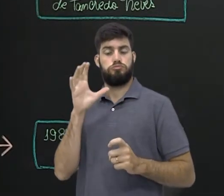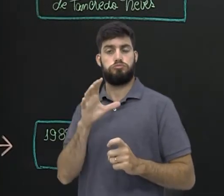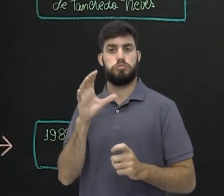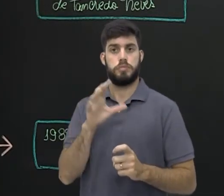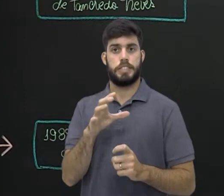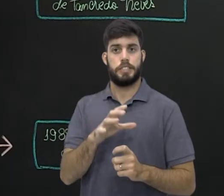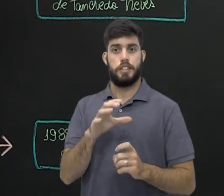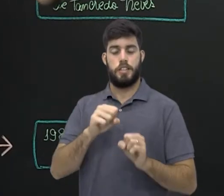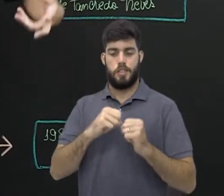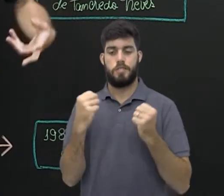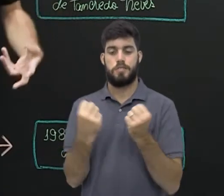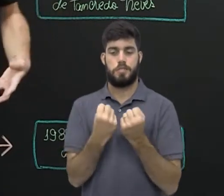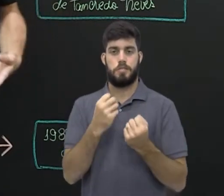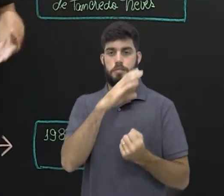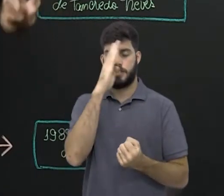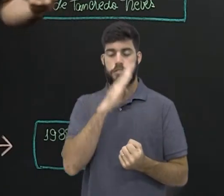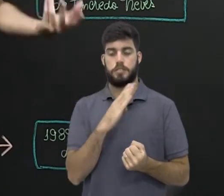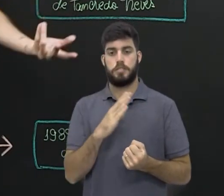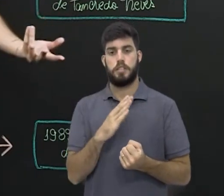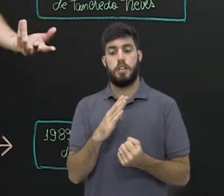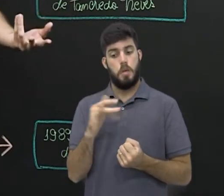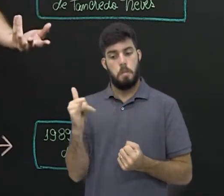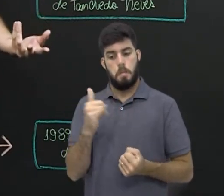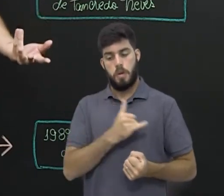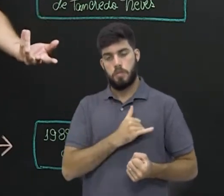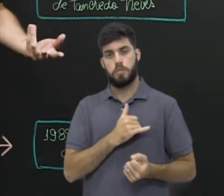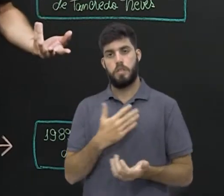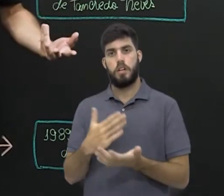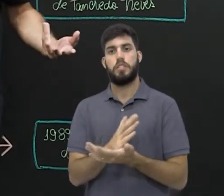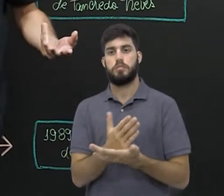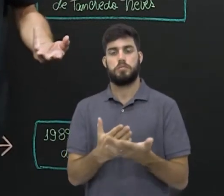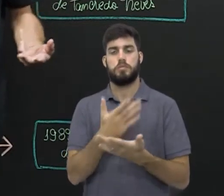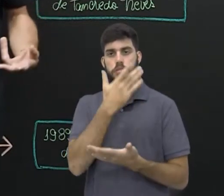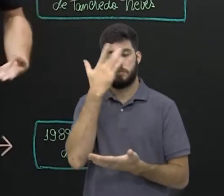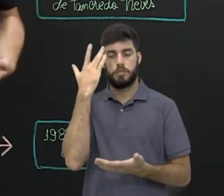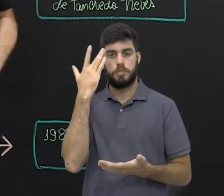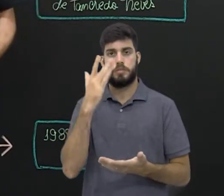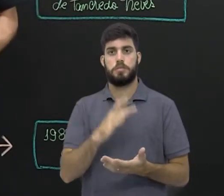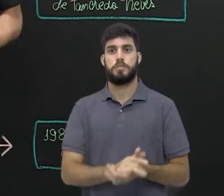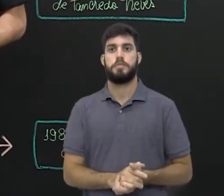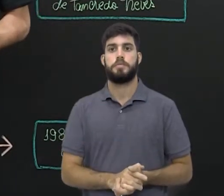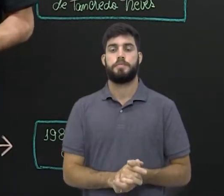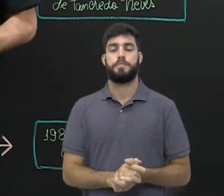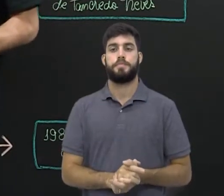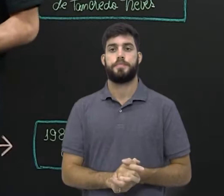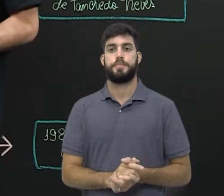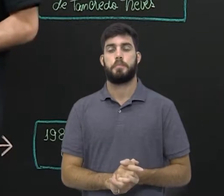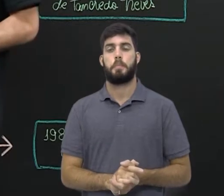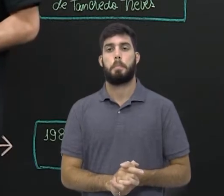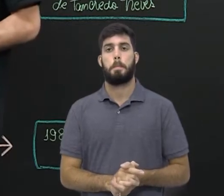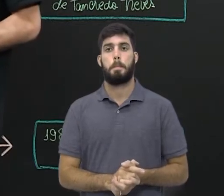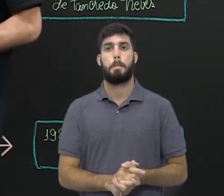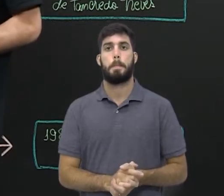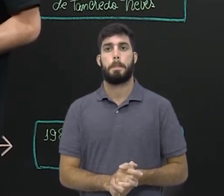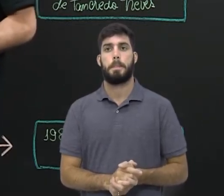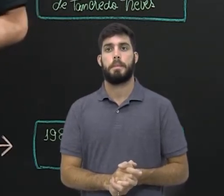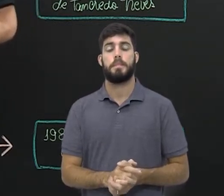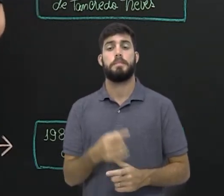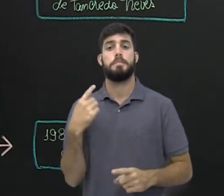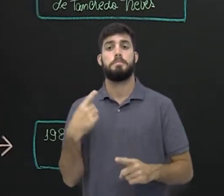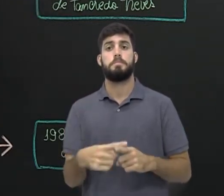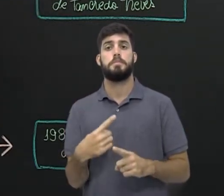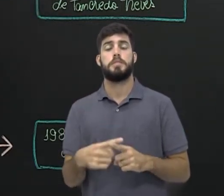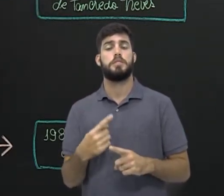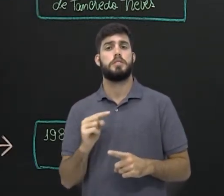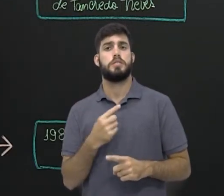pela anistia, pelo perdão disso que a ditadura qualificava como crime político. Por que a